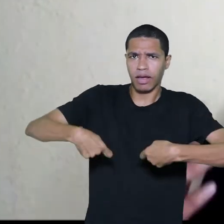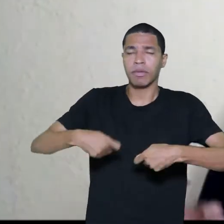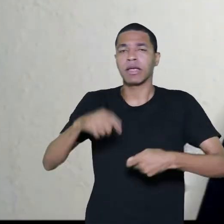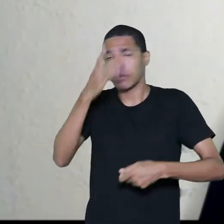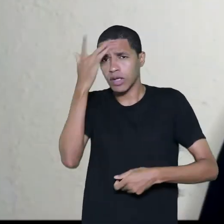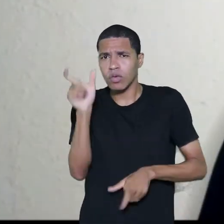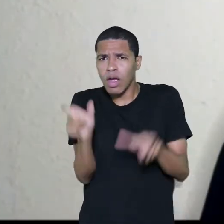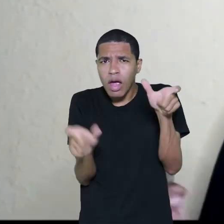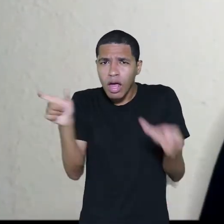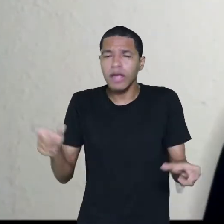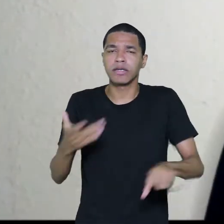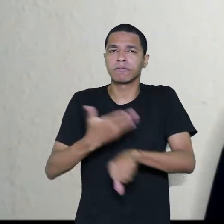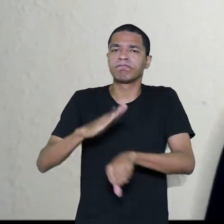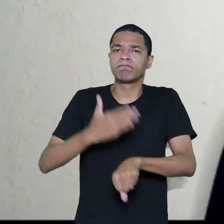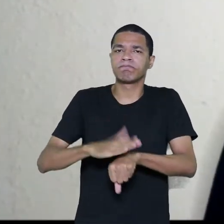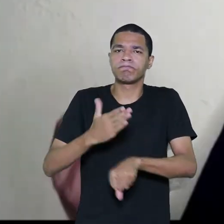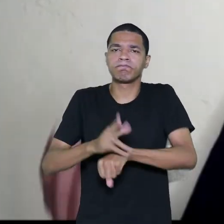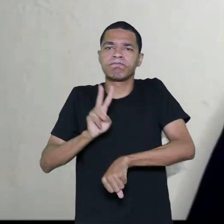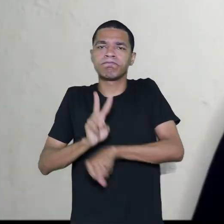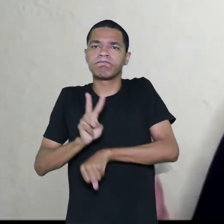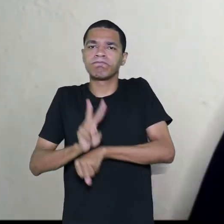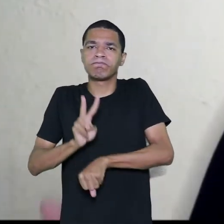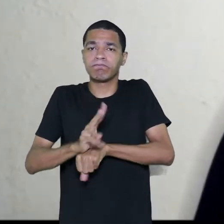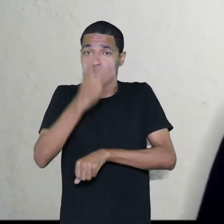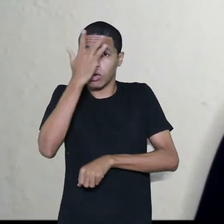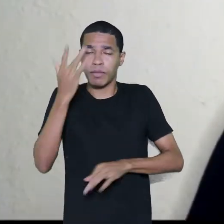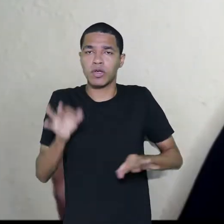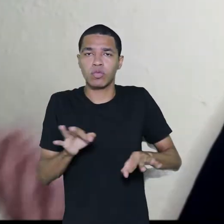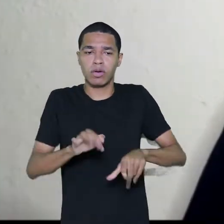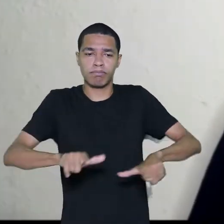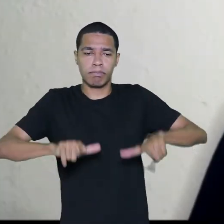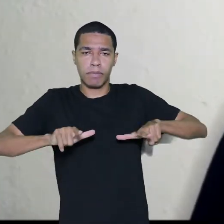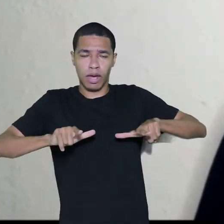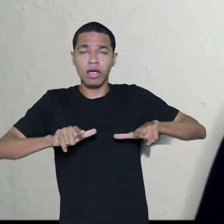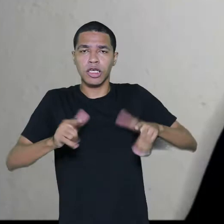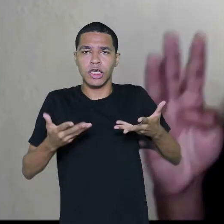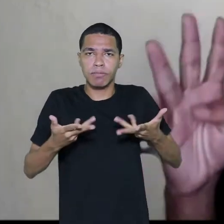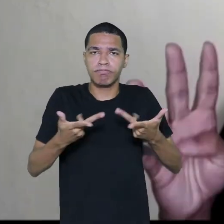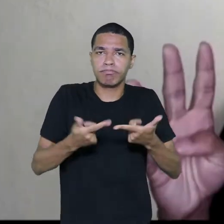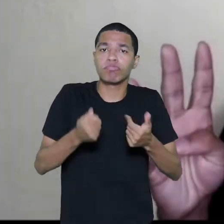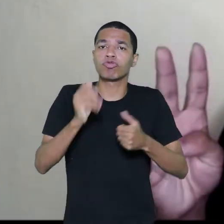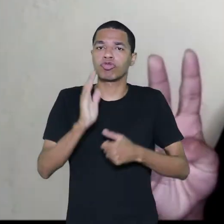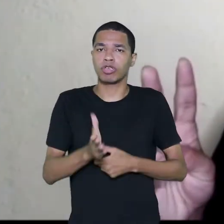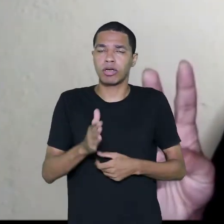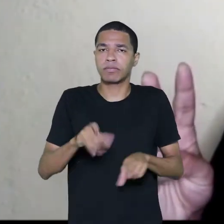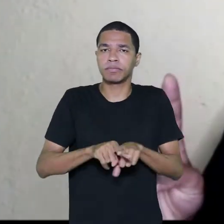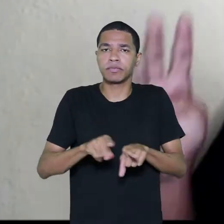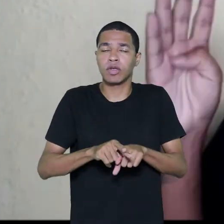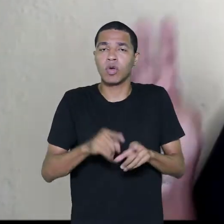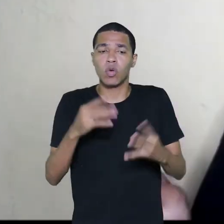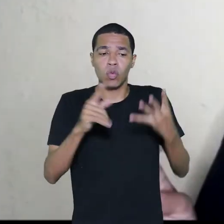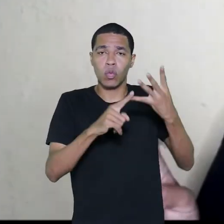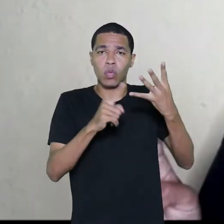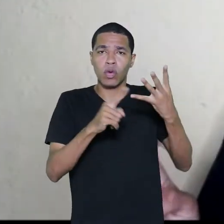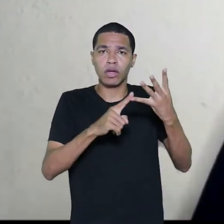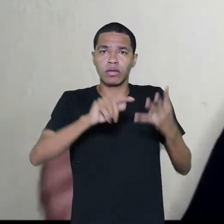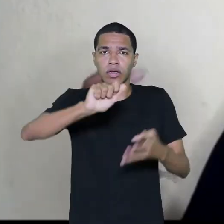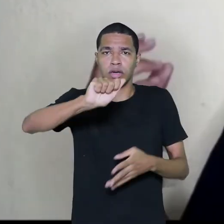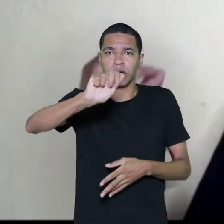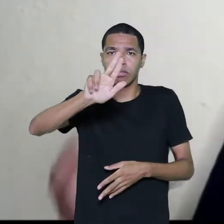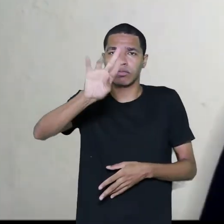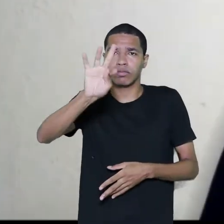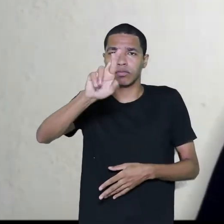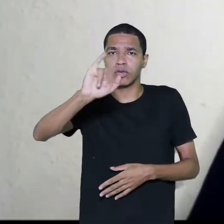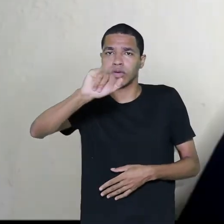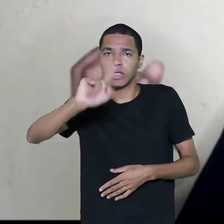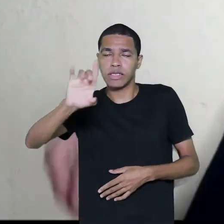aquele que é treinado e supervisionado por alguém habilitado e autorizado. E o quarto e último tipo é o autorizado,